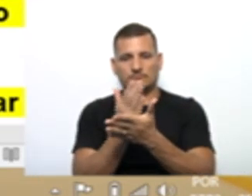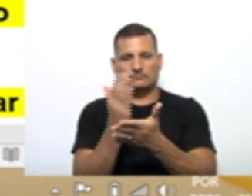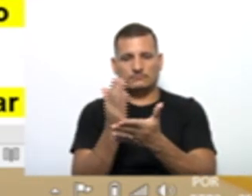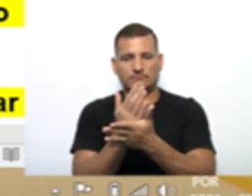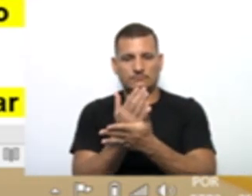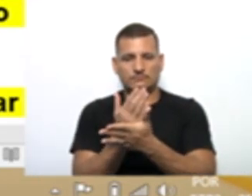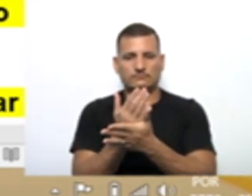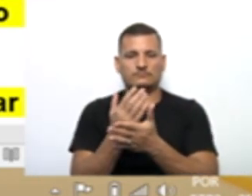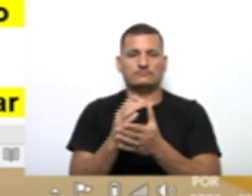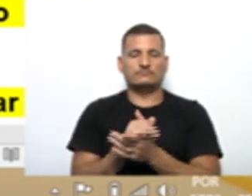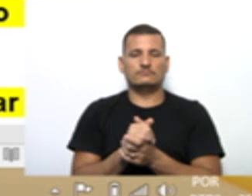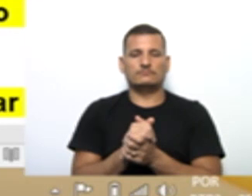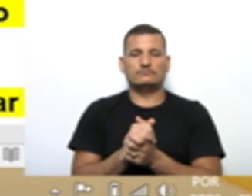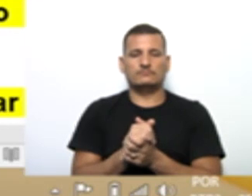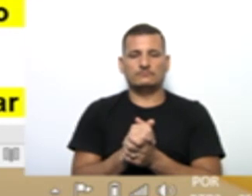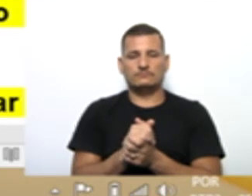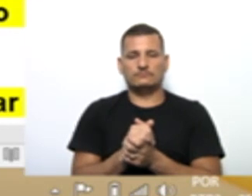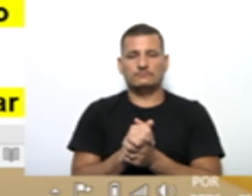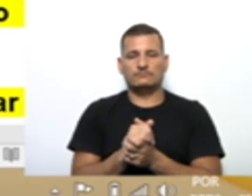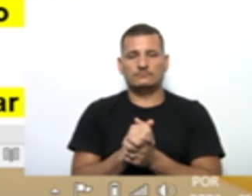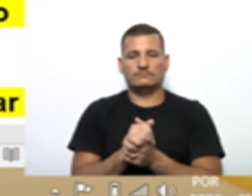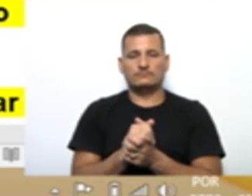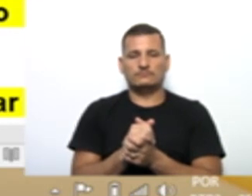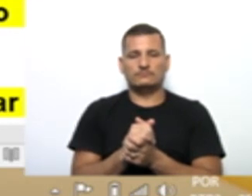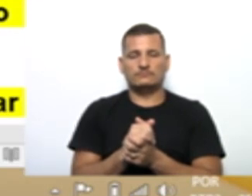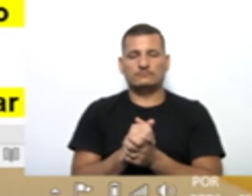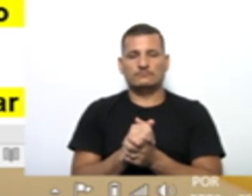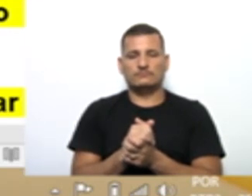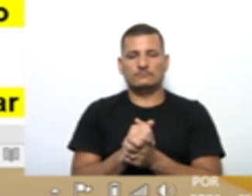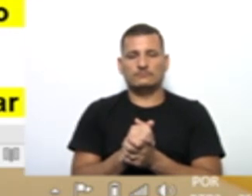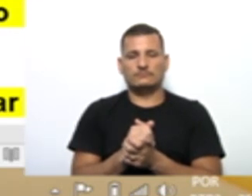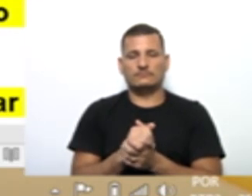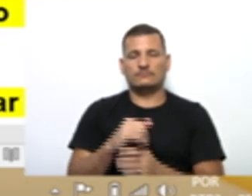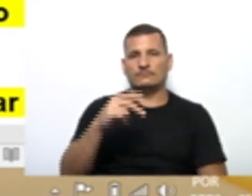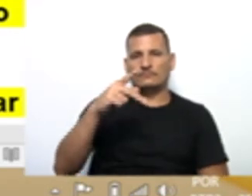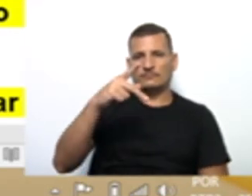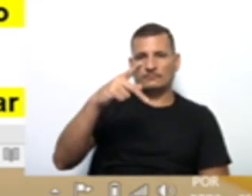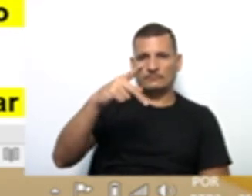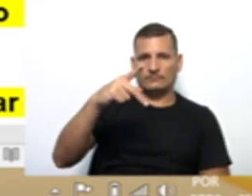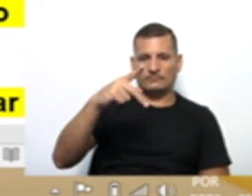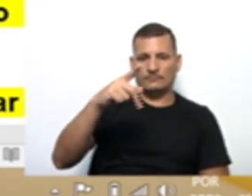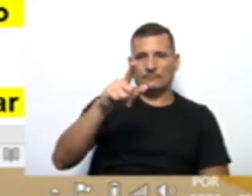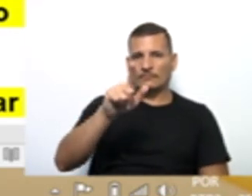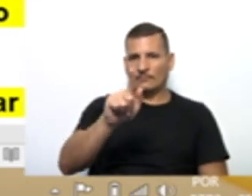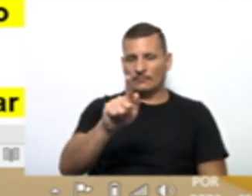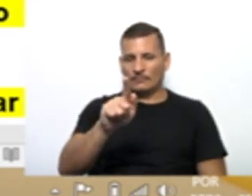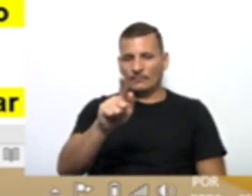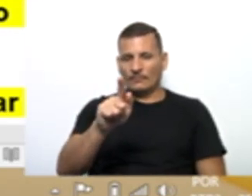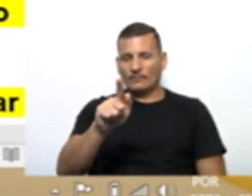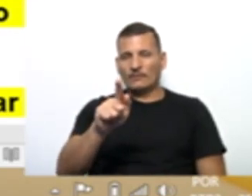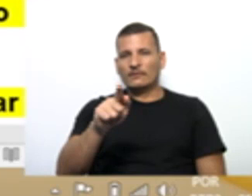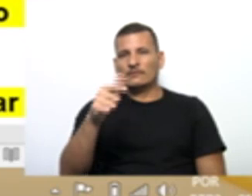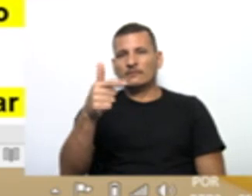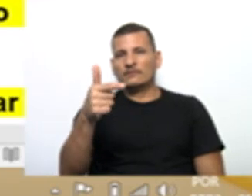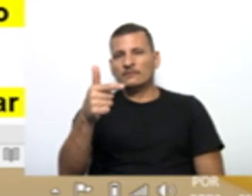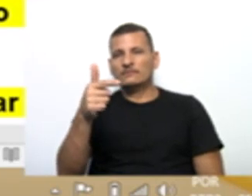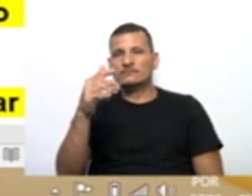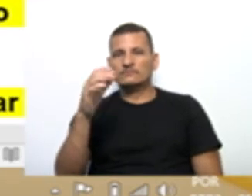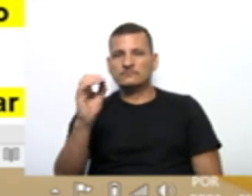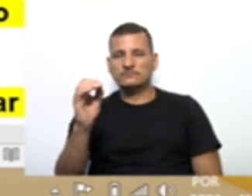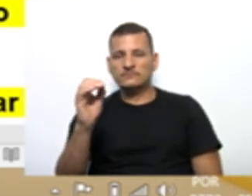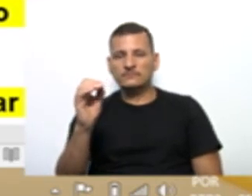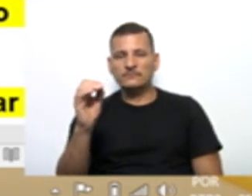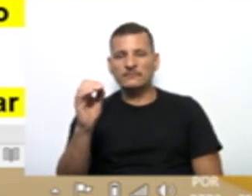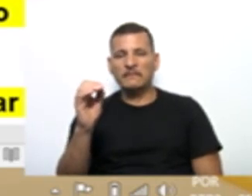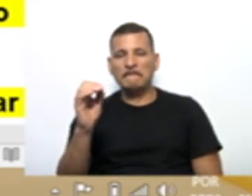foi produzida, ou seja, no ano 2000. E se eu quiser saber qual a página que encontra essa citação, ela está na página 20. Fica